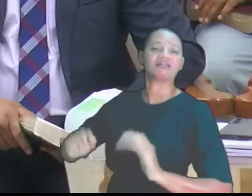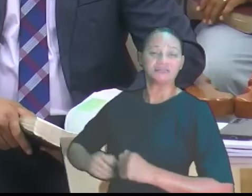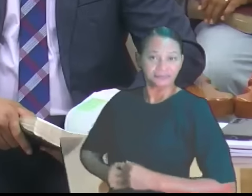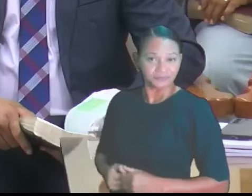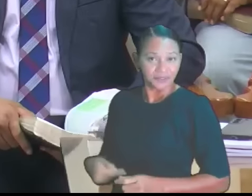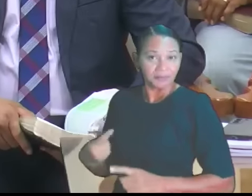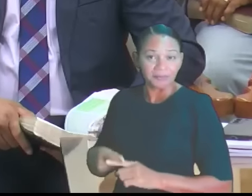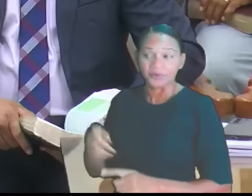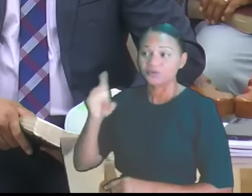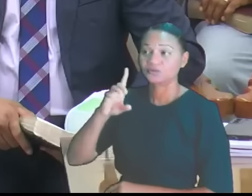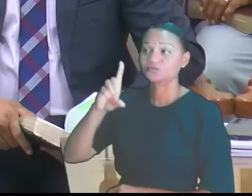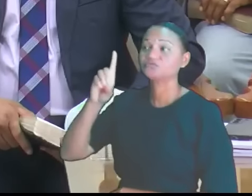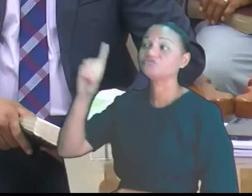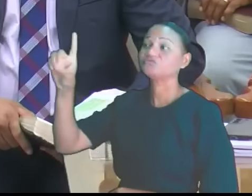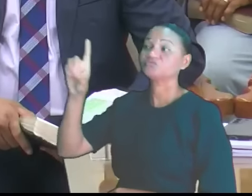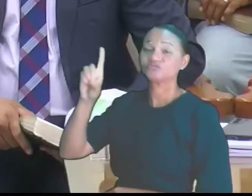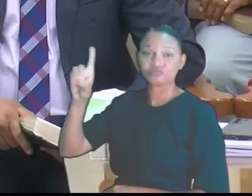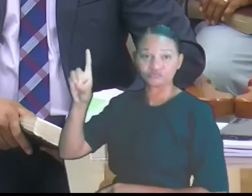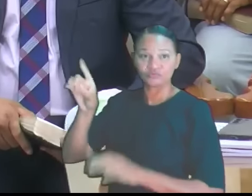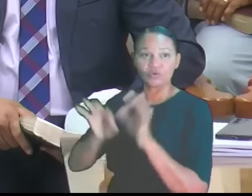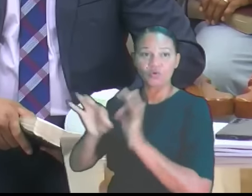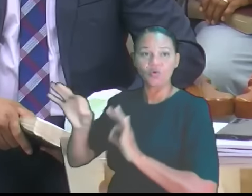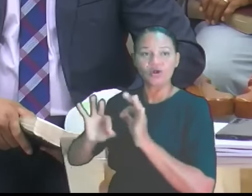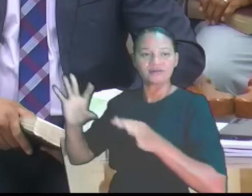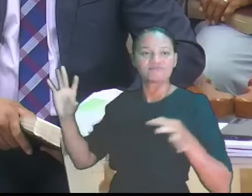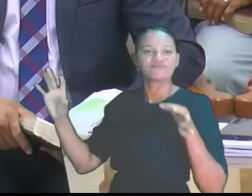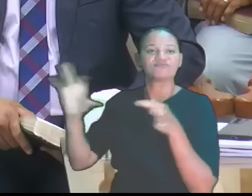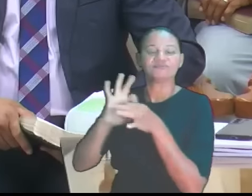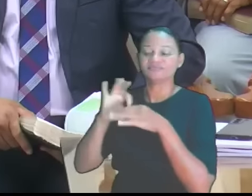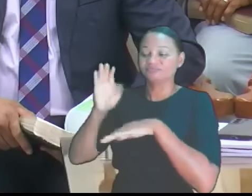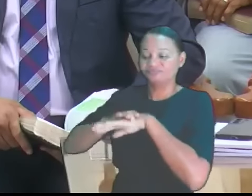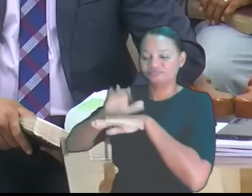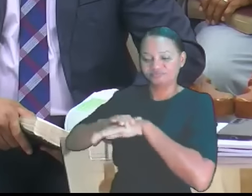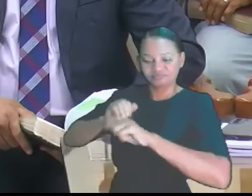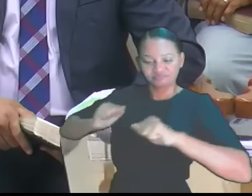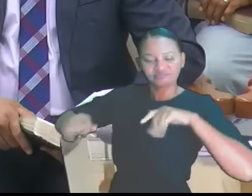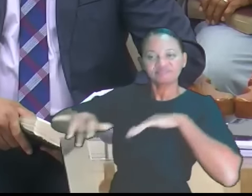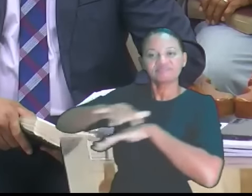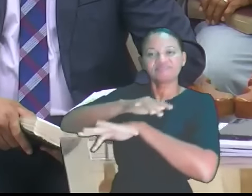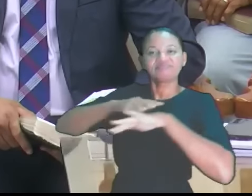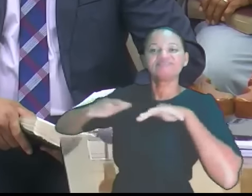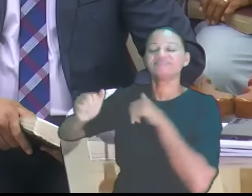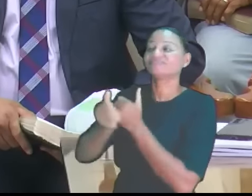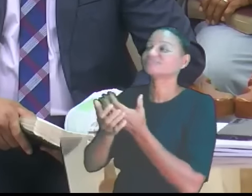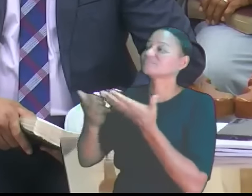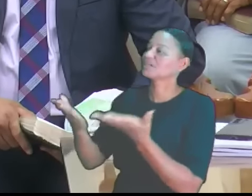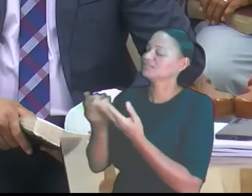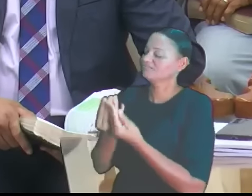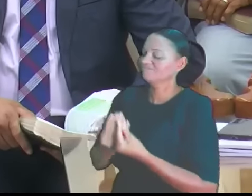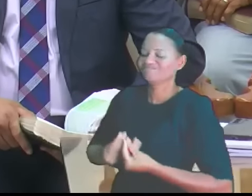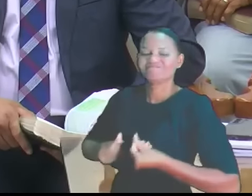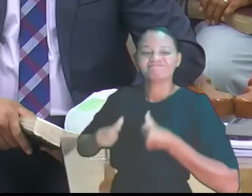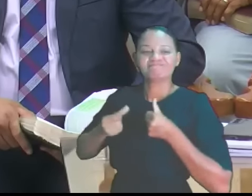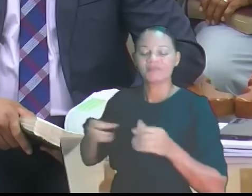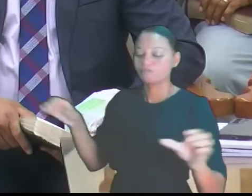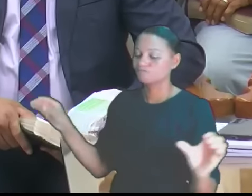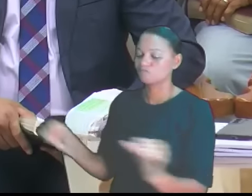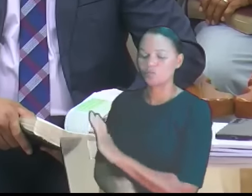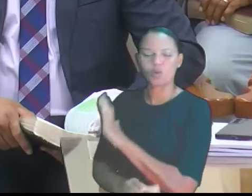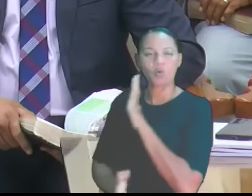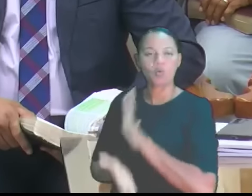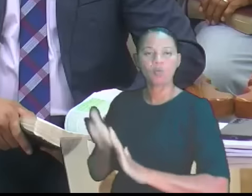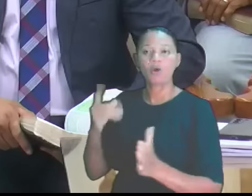porque o que Deus faz está ligado à sua ação, mas o que Deus é está ligado à sua essência. Ele é e ponto final.